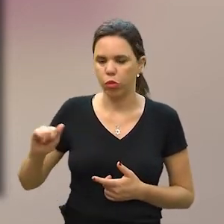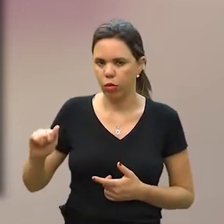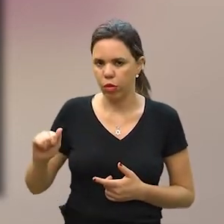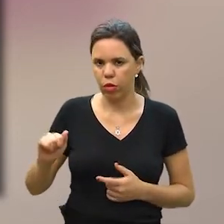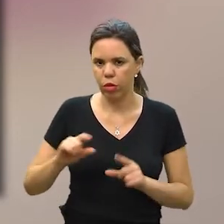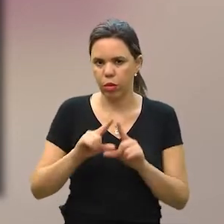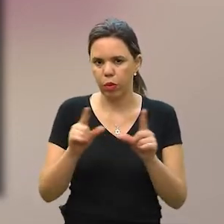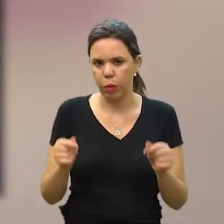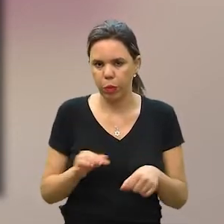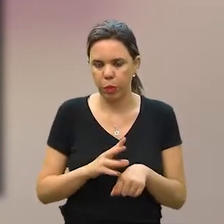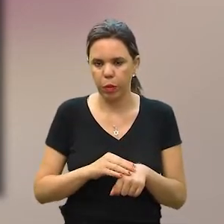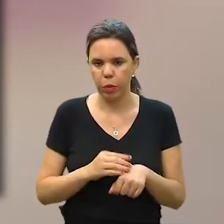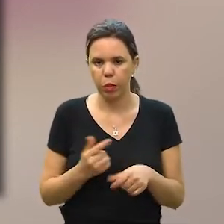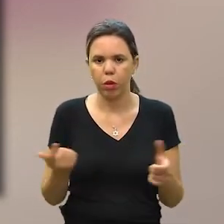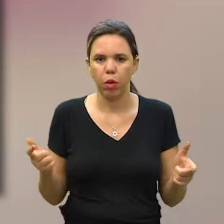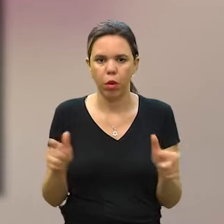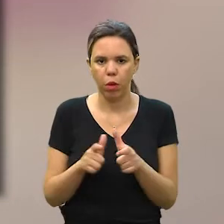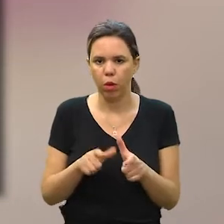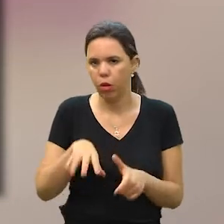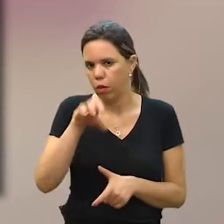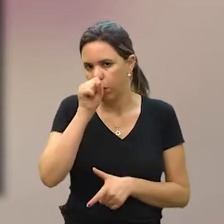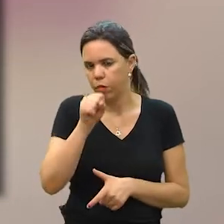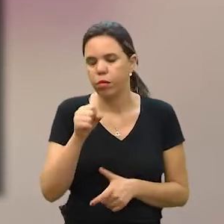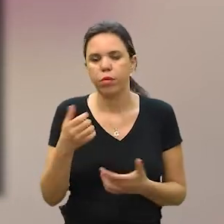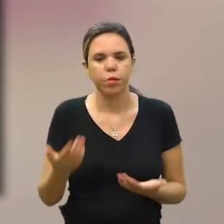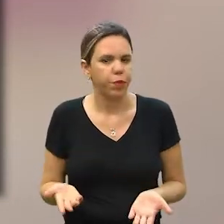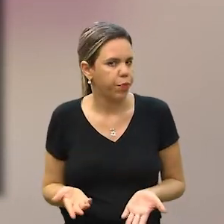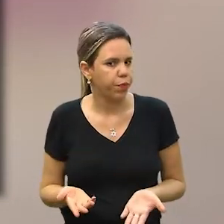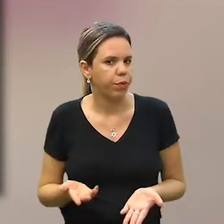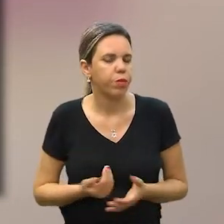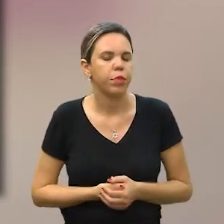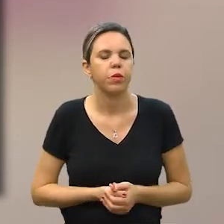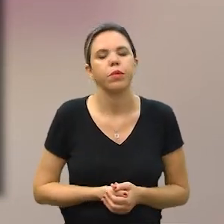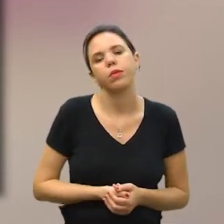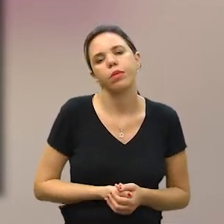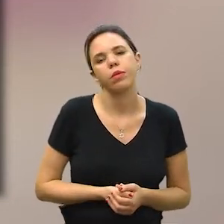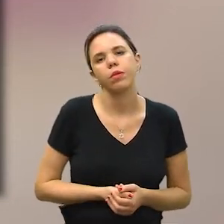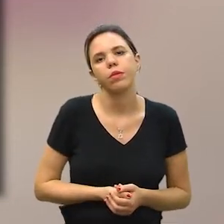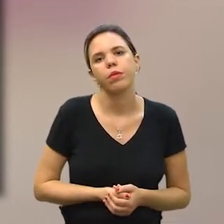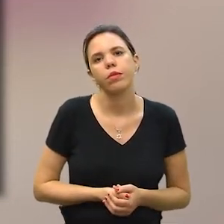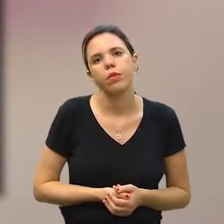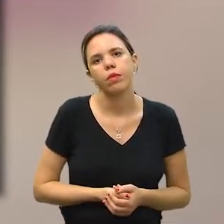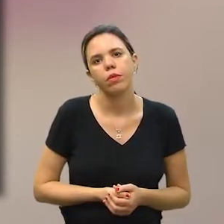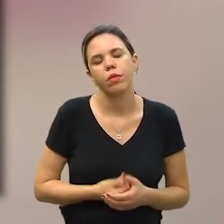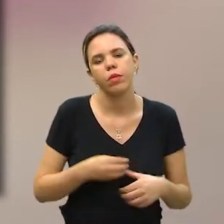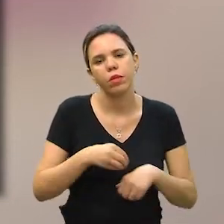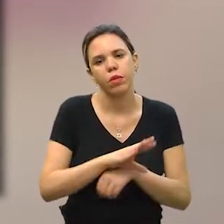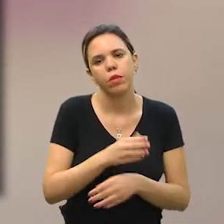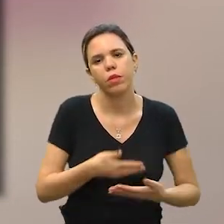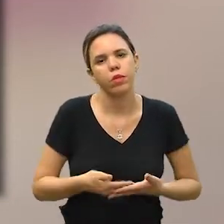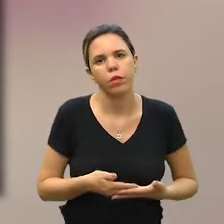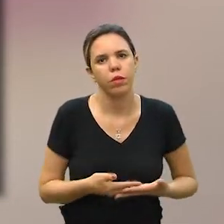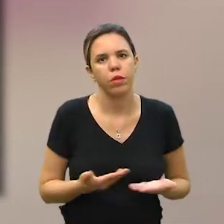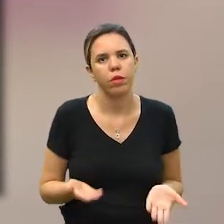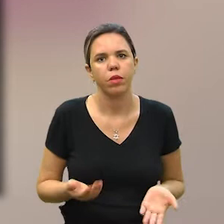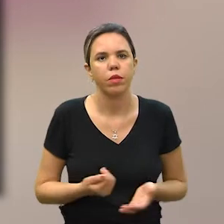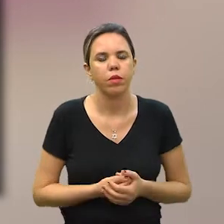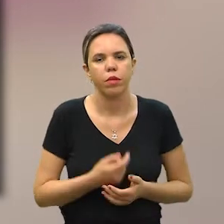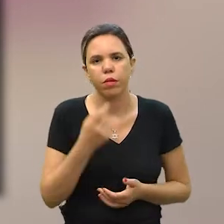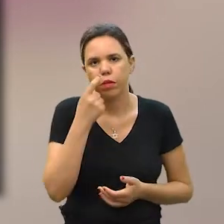pulmão, você vai ter uma queda de oxigenação, não é? A queda de oxigenação vai refletir no bebê, não